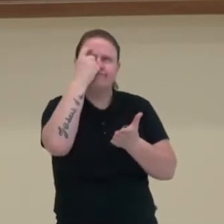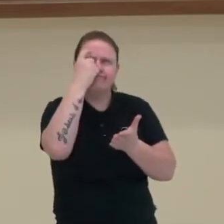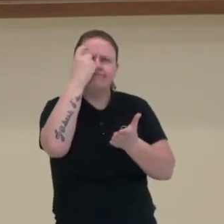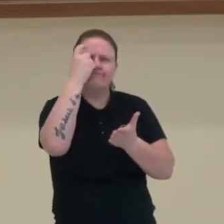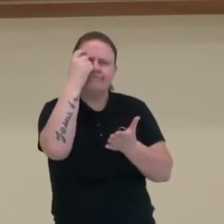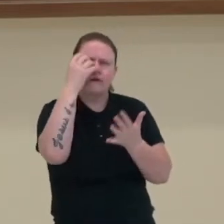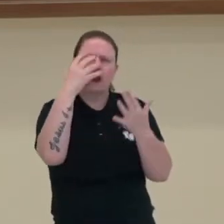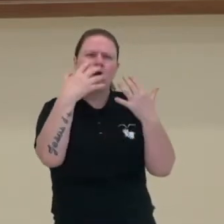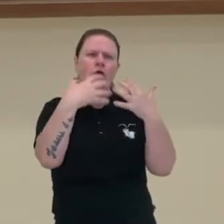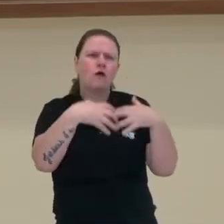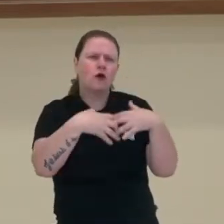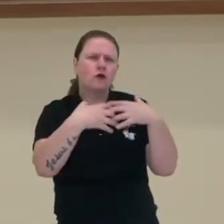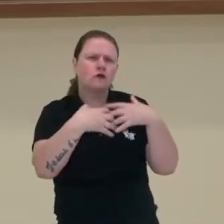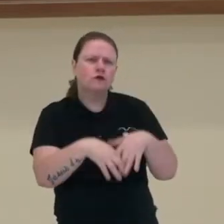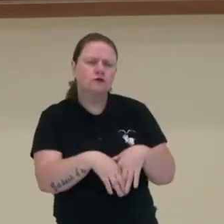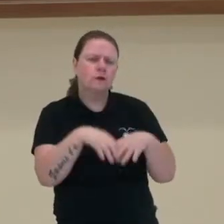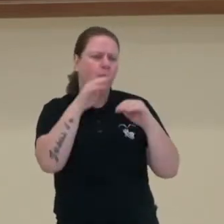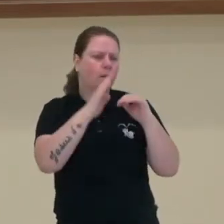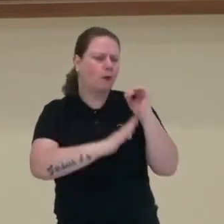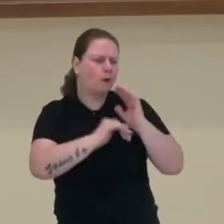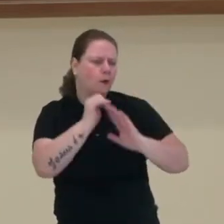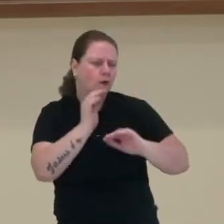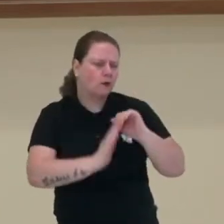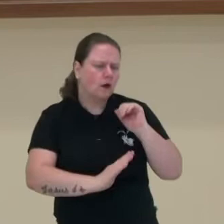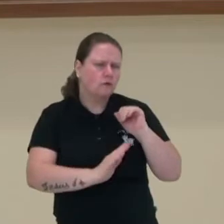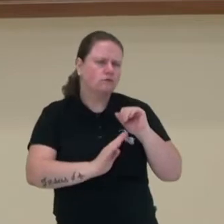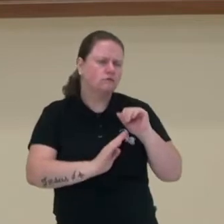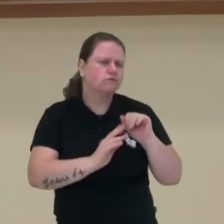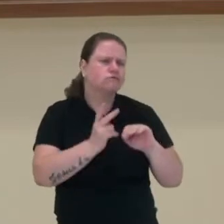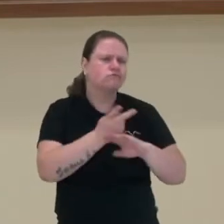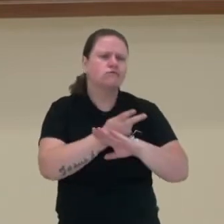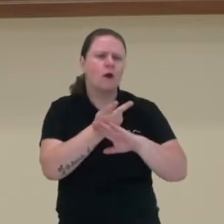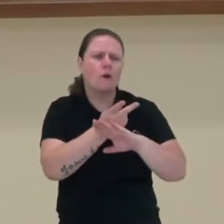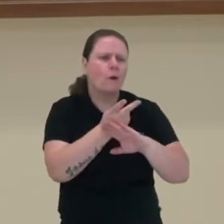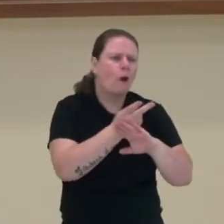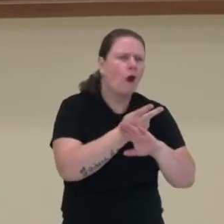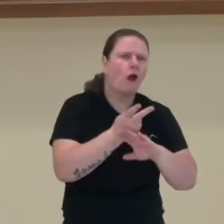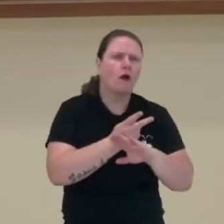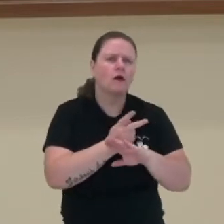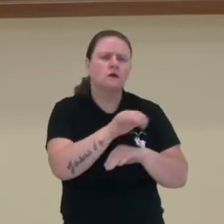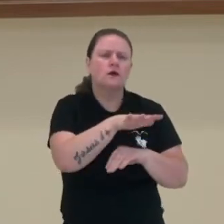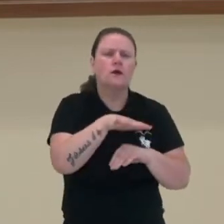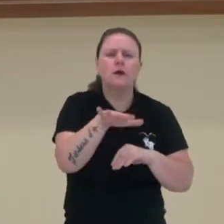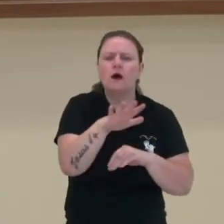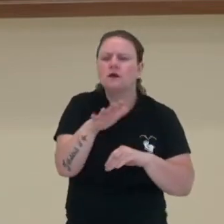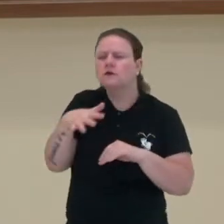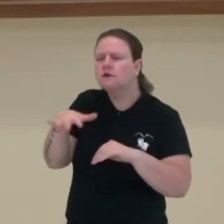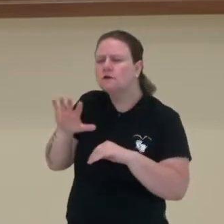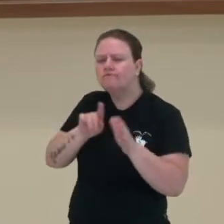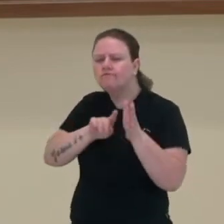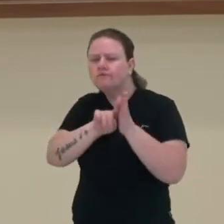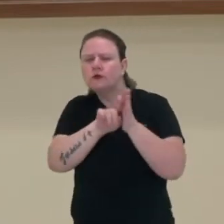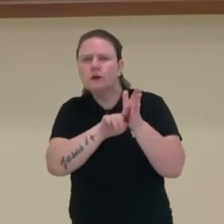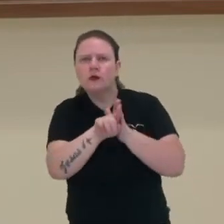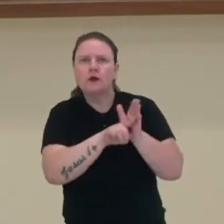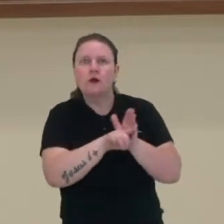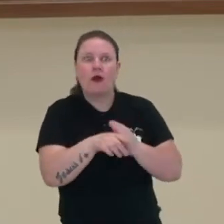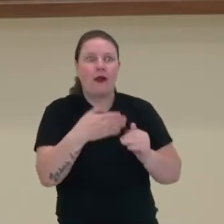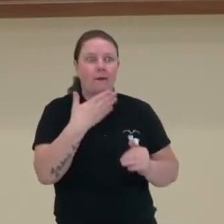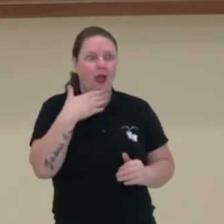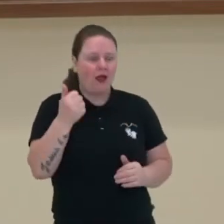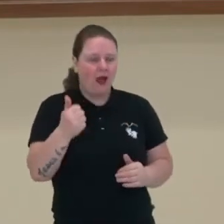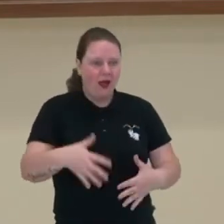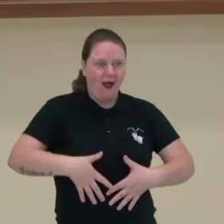do trabalho, a descobrir o que é que você quer para você, que áreas são interessantes para você, o que que te agrada, o que que te